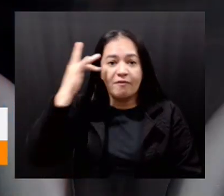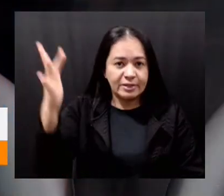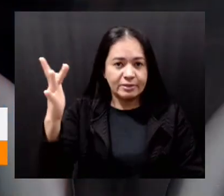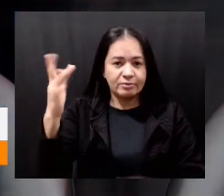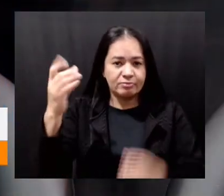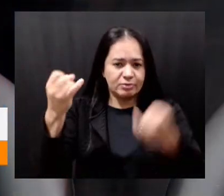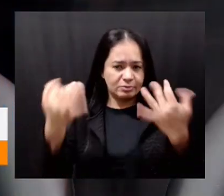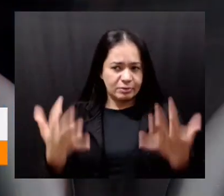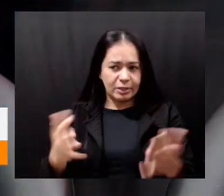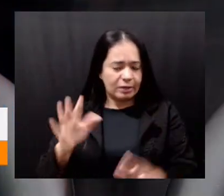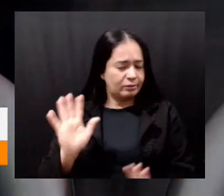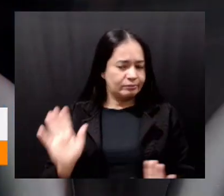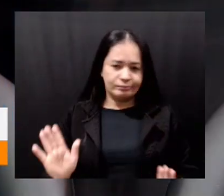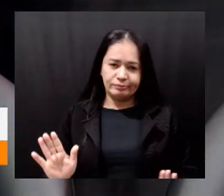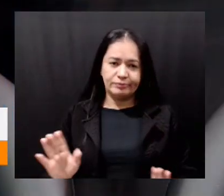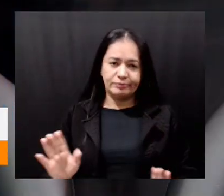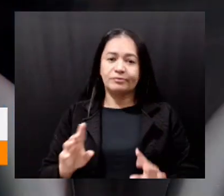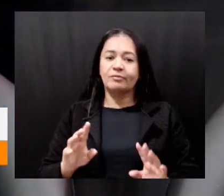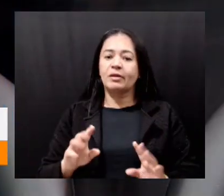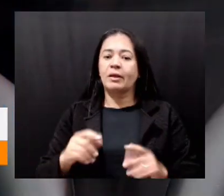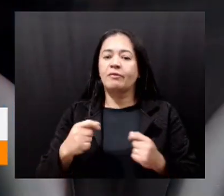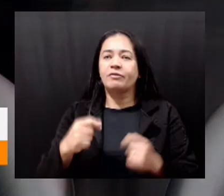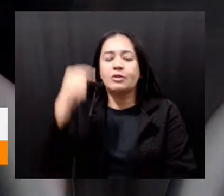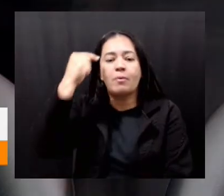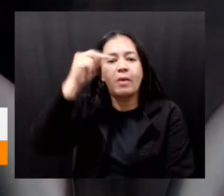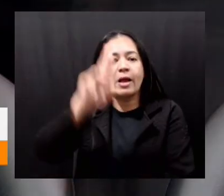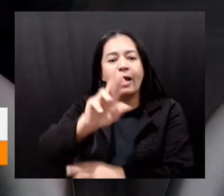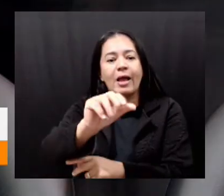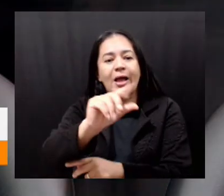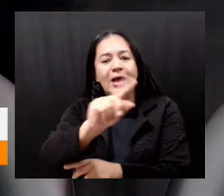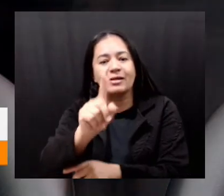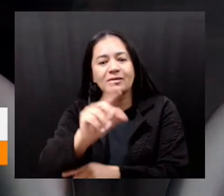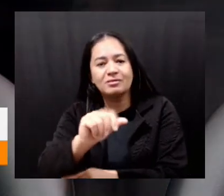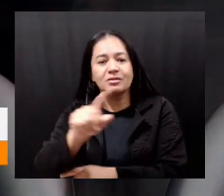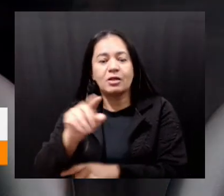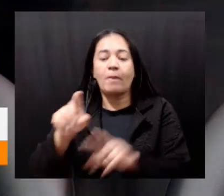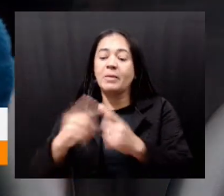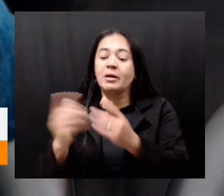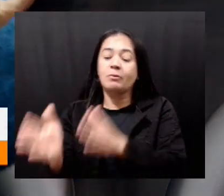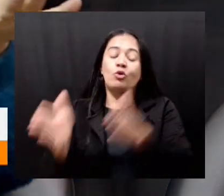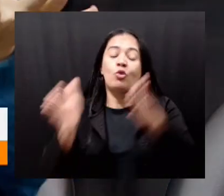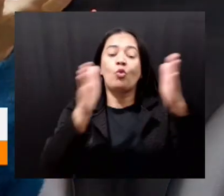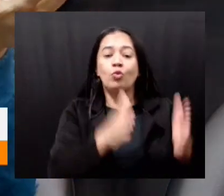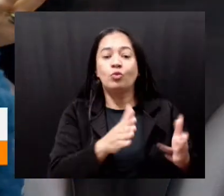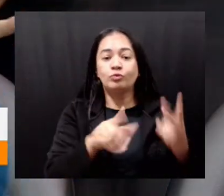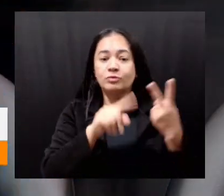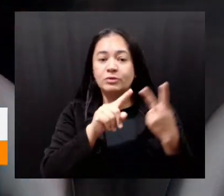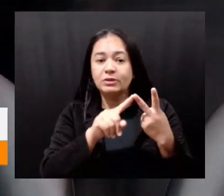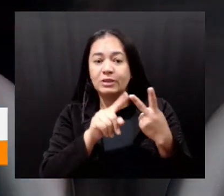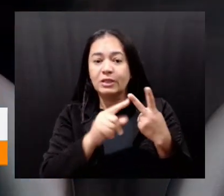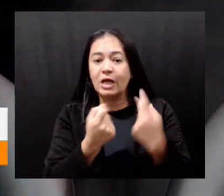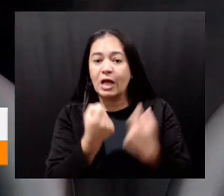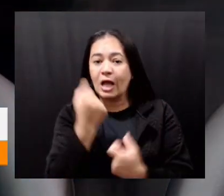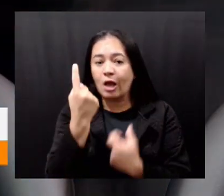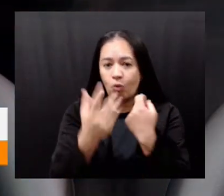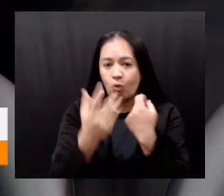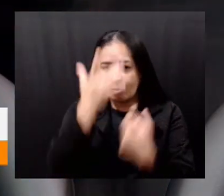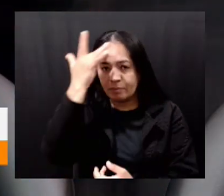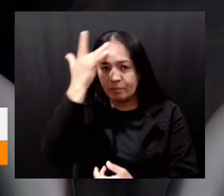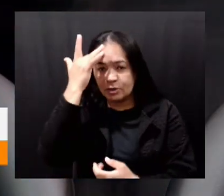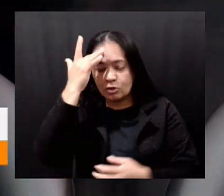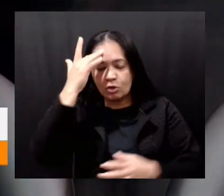Então teve uma racionalização por esse lado, e por outro lado, muitas pessoas começaram a se mobilizar,